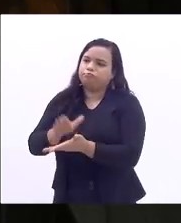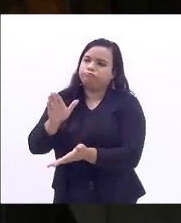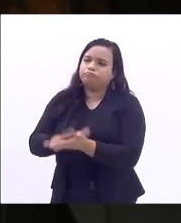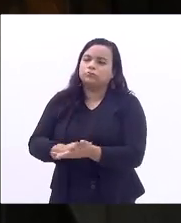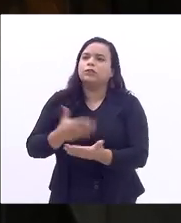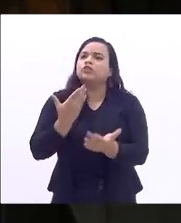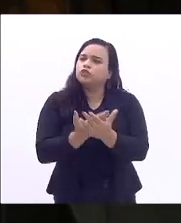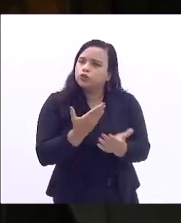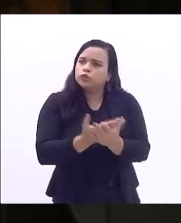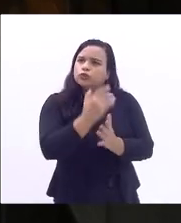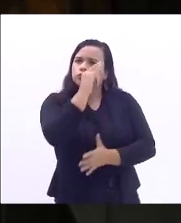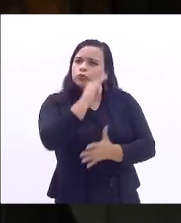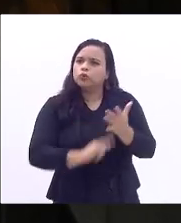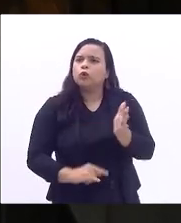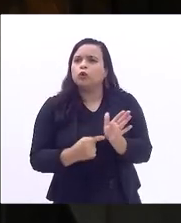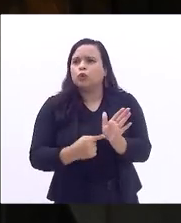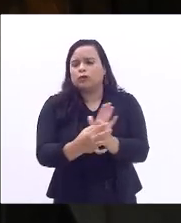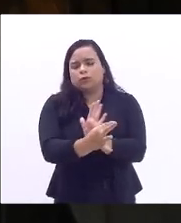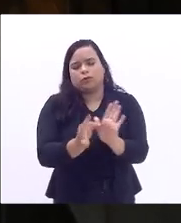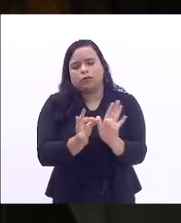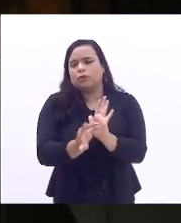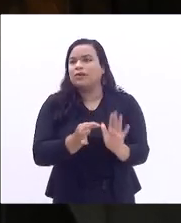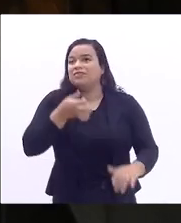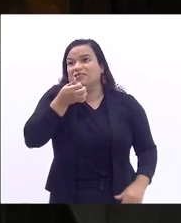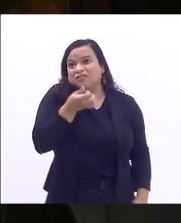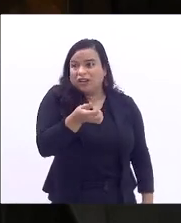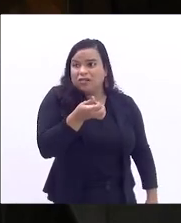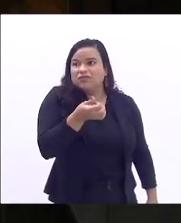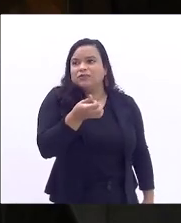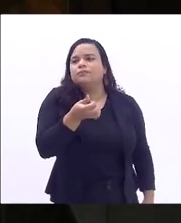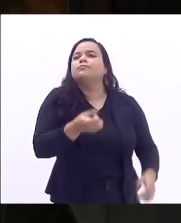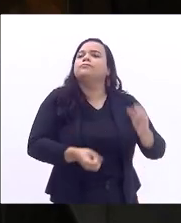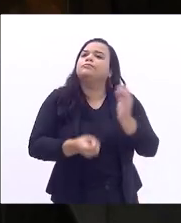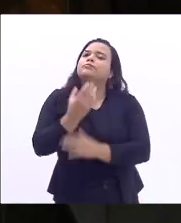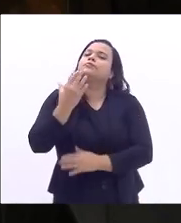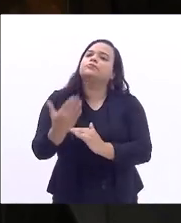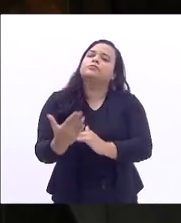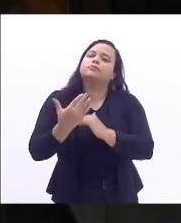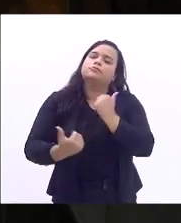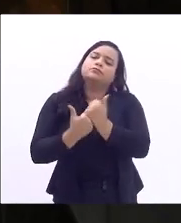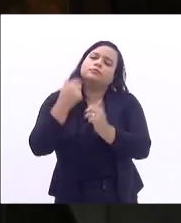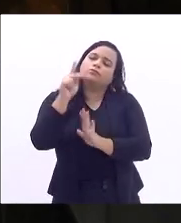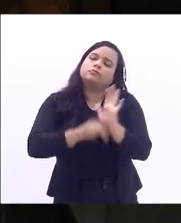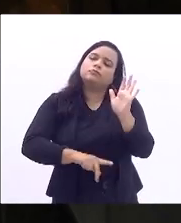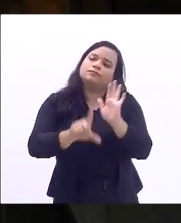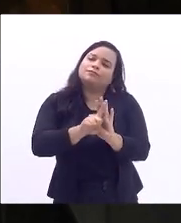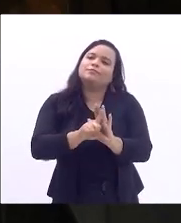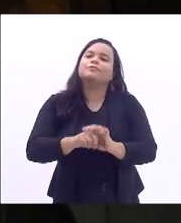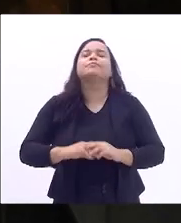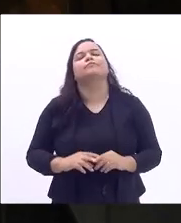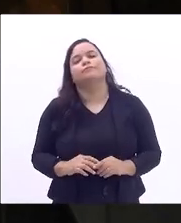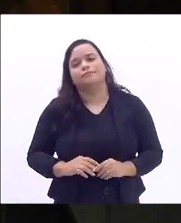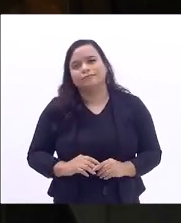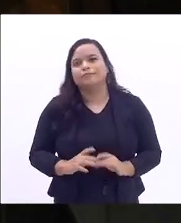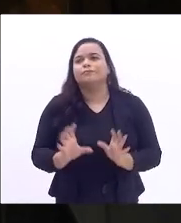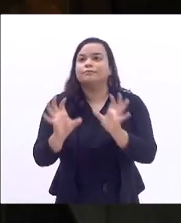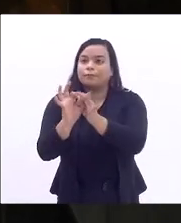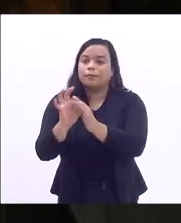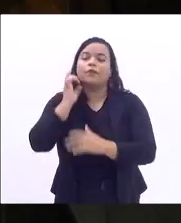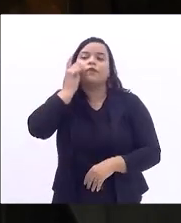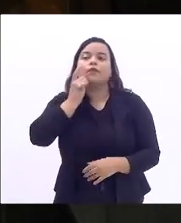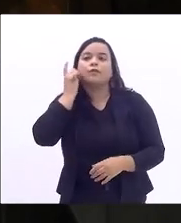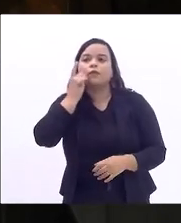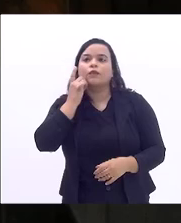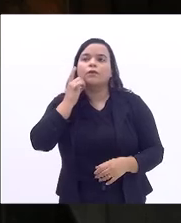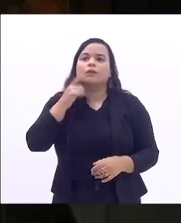estúdio um documento de seis páginas que fundamentou a nossa o nosso projeto de lei com em conjunto com